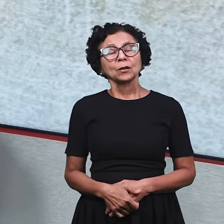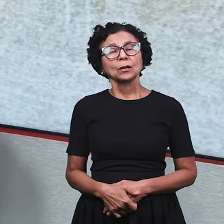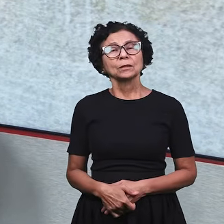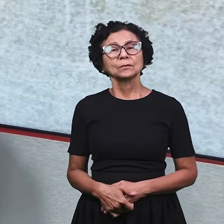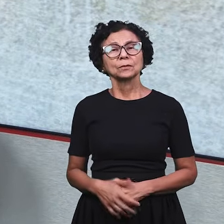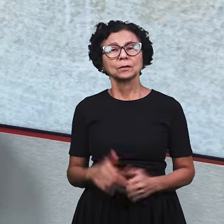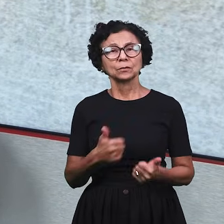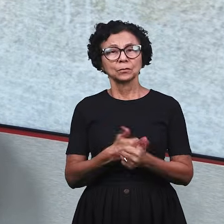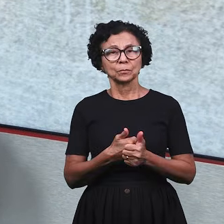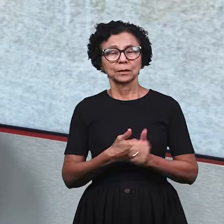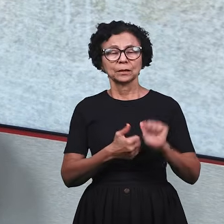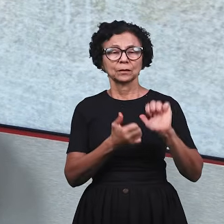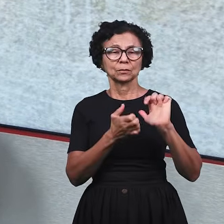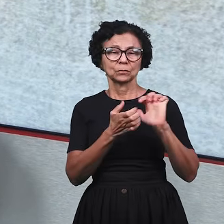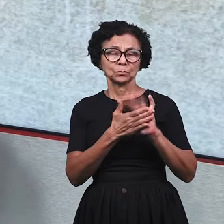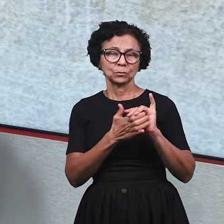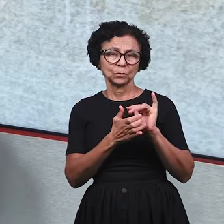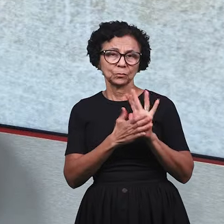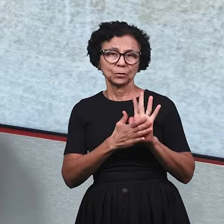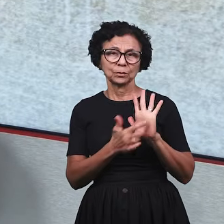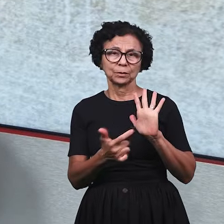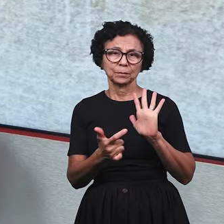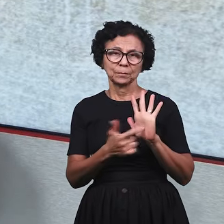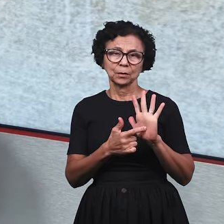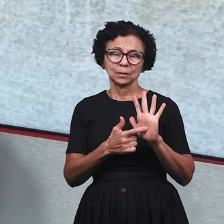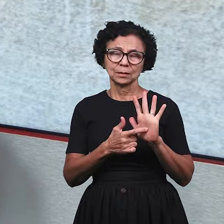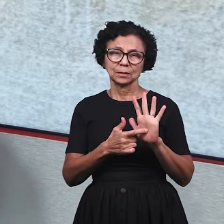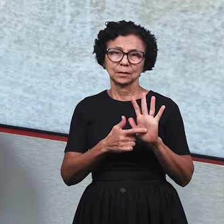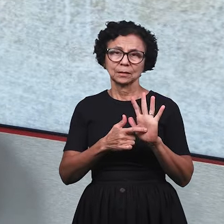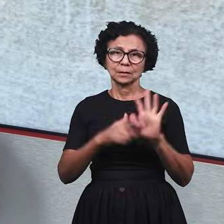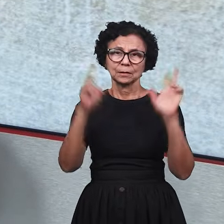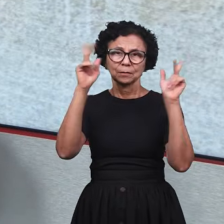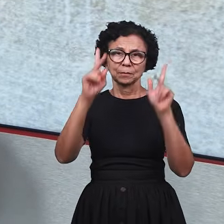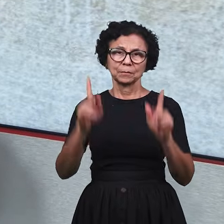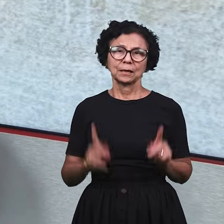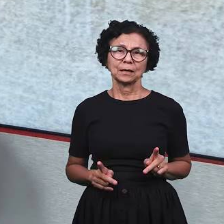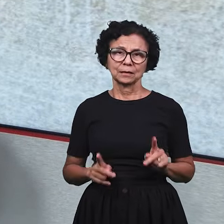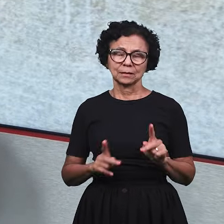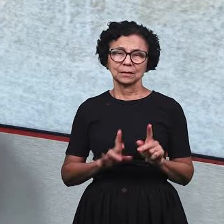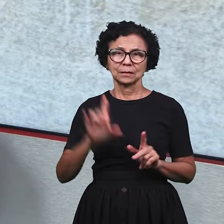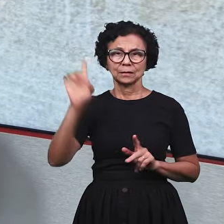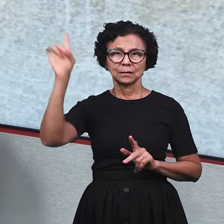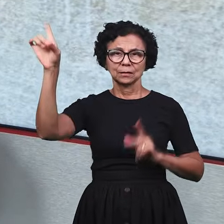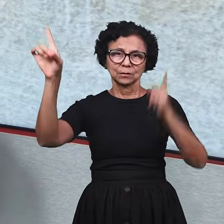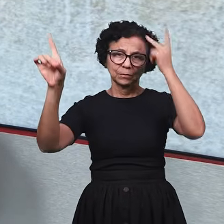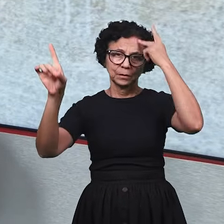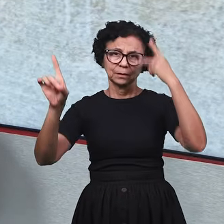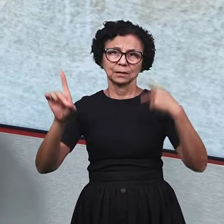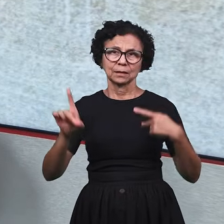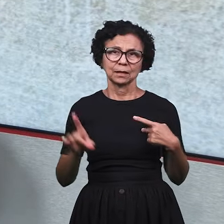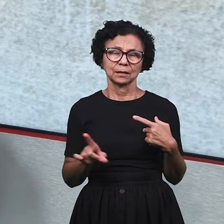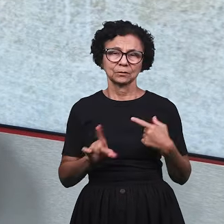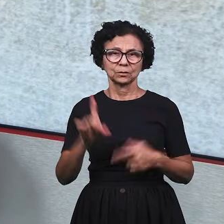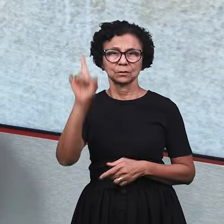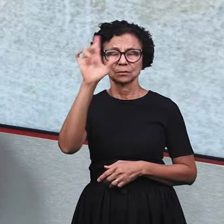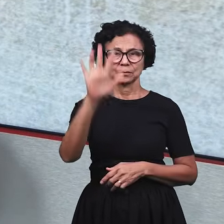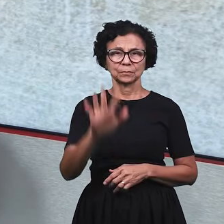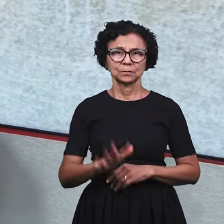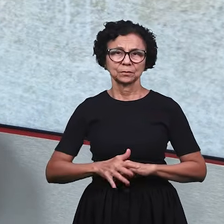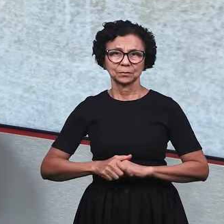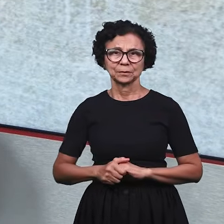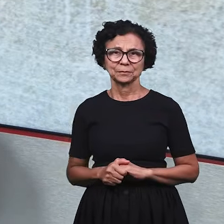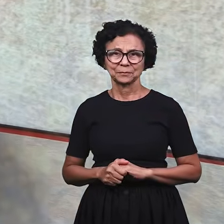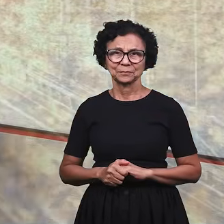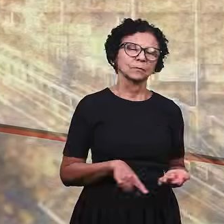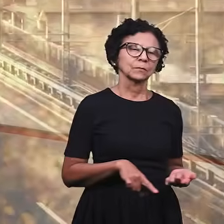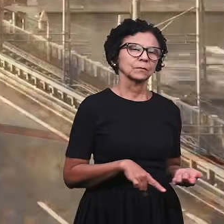a verdadeira paz entre Deus e os homens. Cantemos. Que Deus abençoe sua vida com a paz do